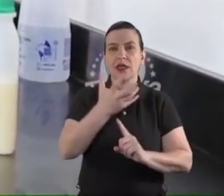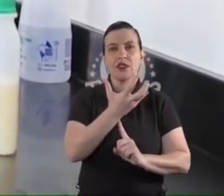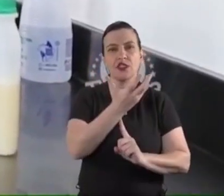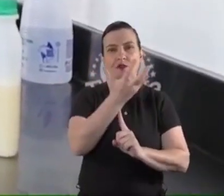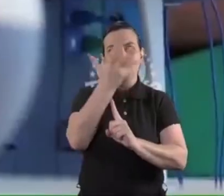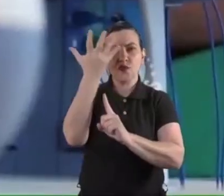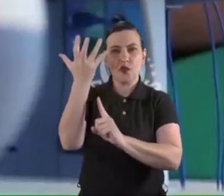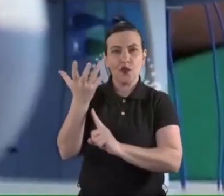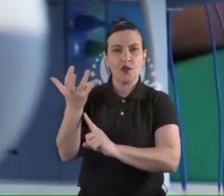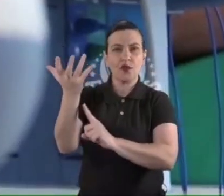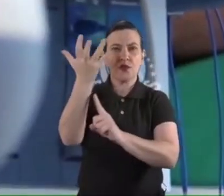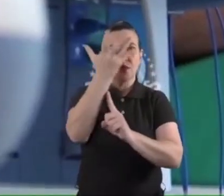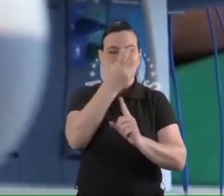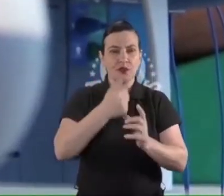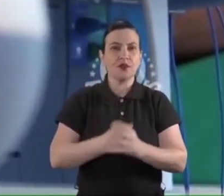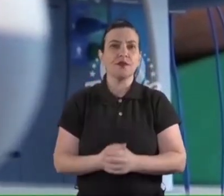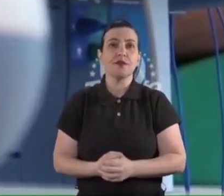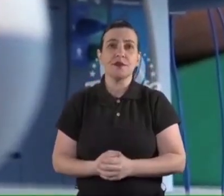difusores,